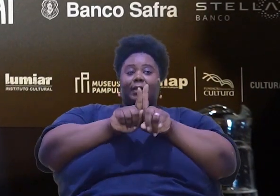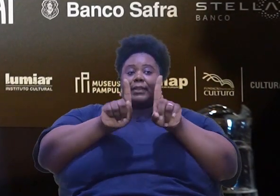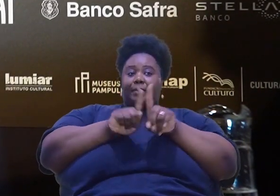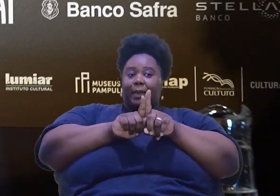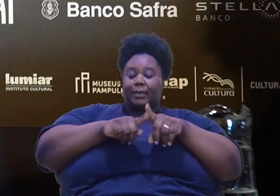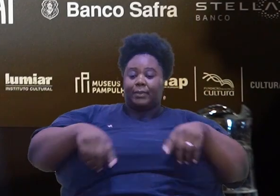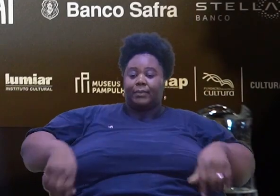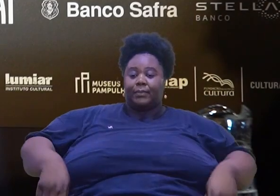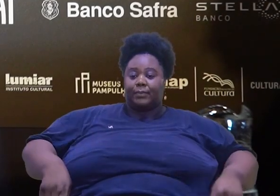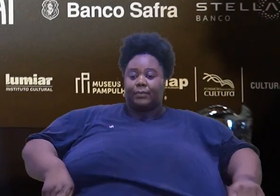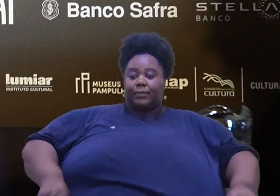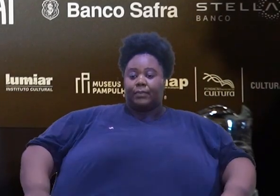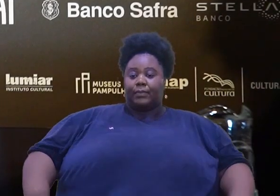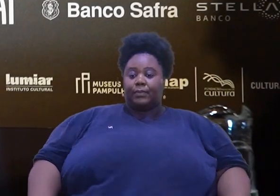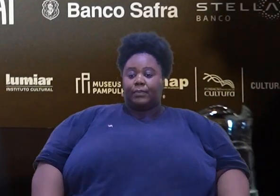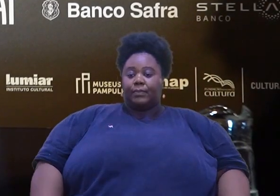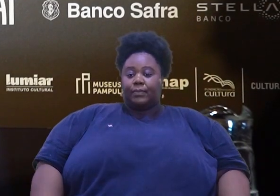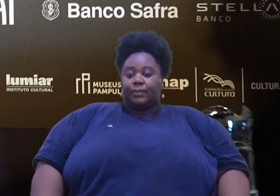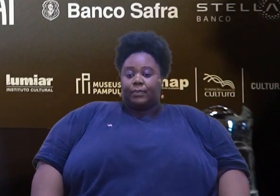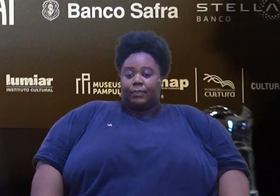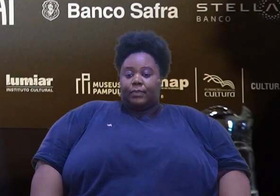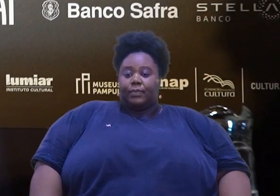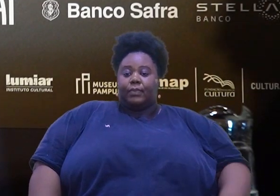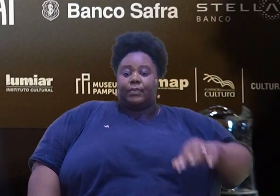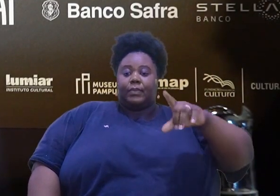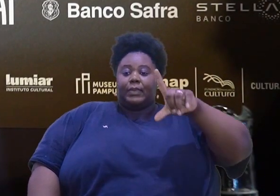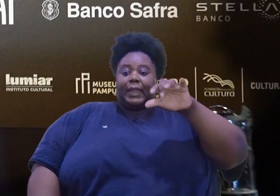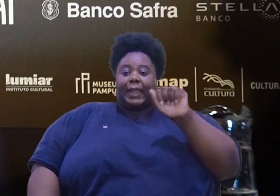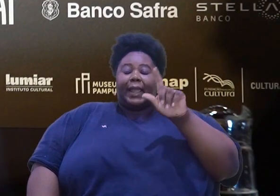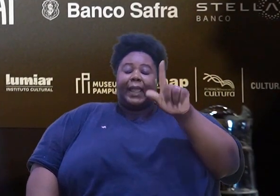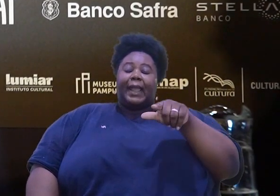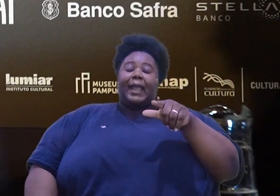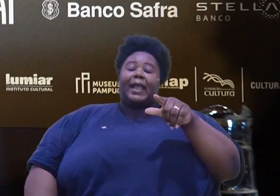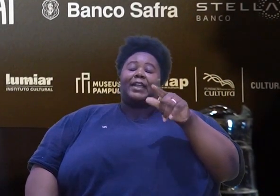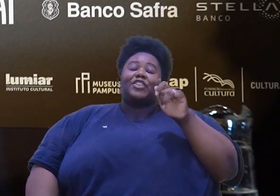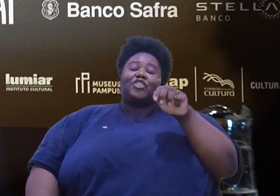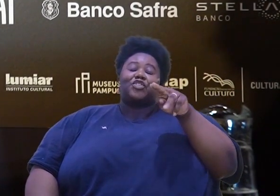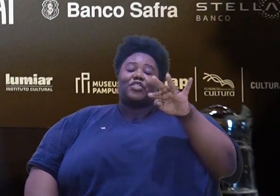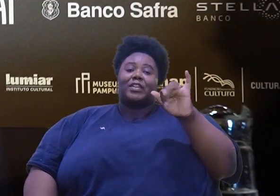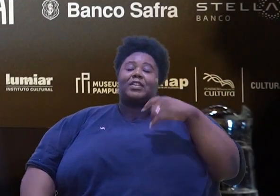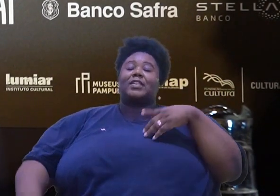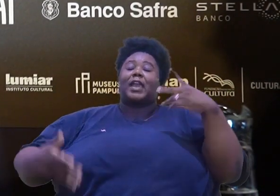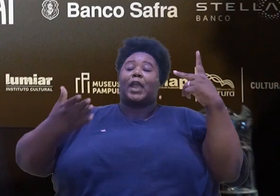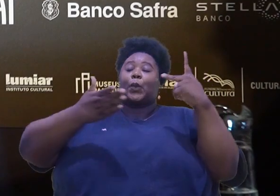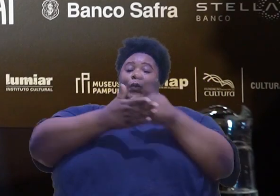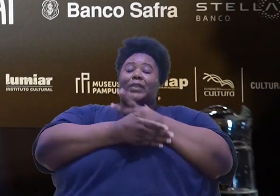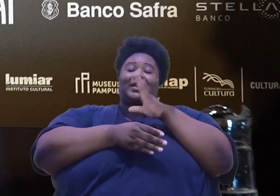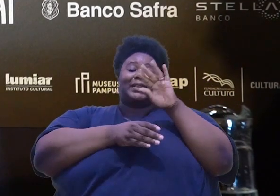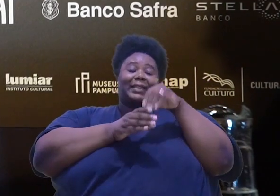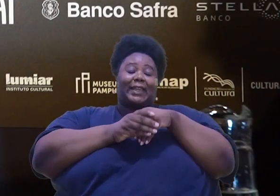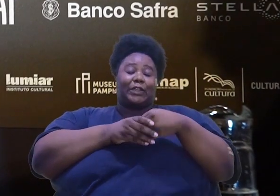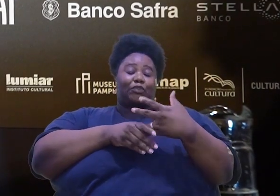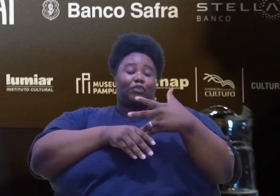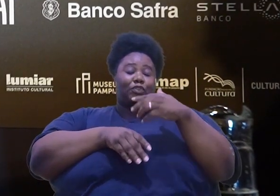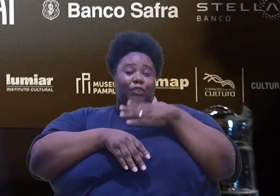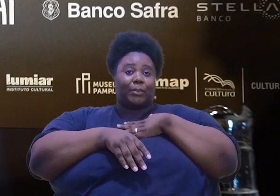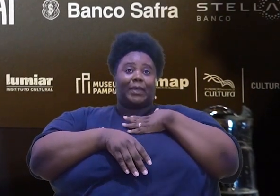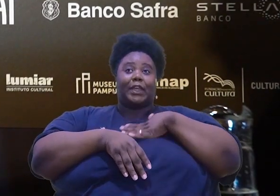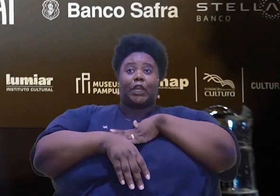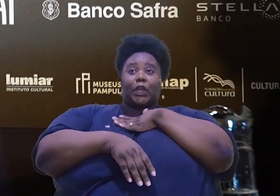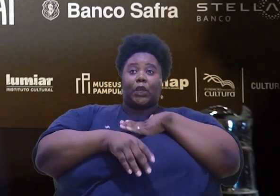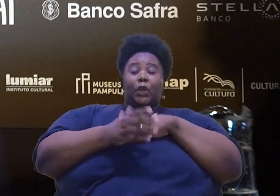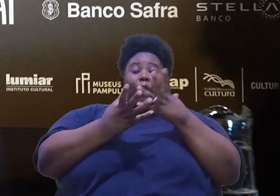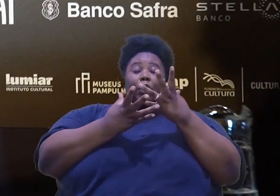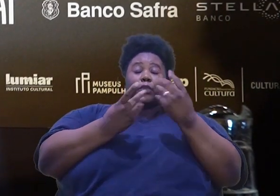literatura ela é genética, né? Ela vem entranhada em mim, e gosto muito